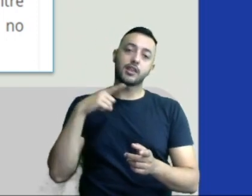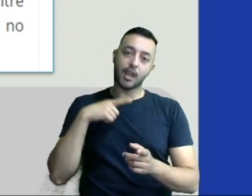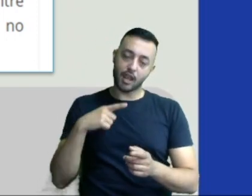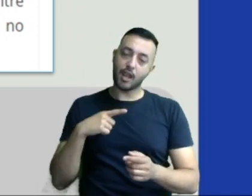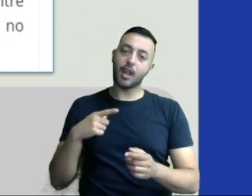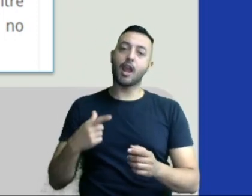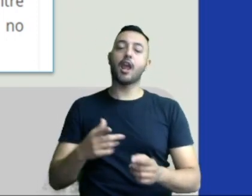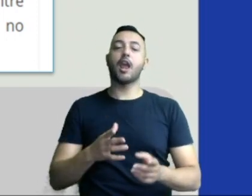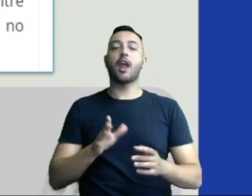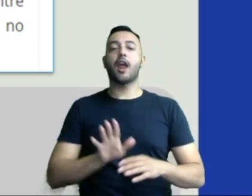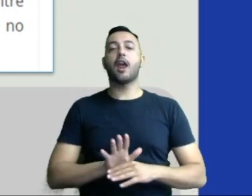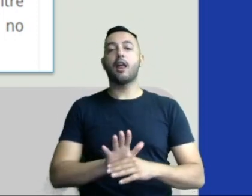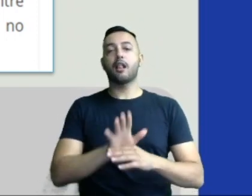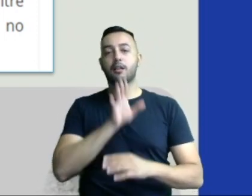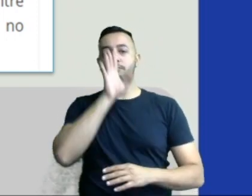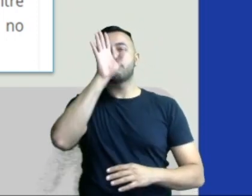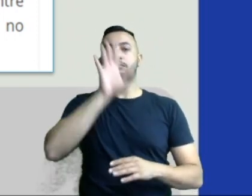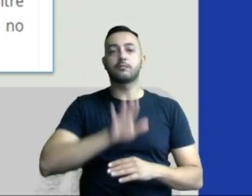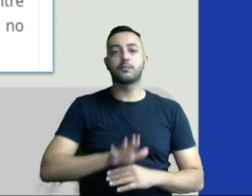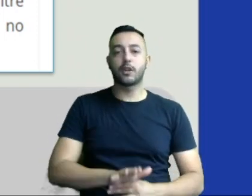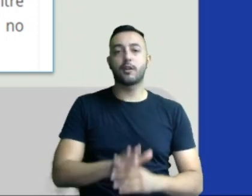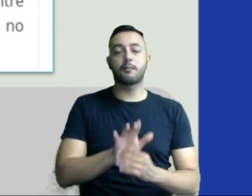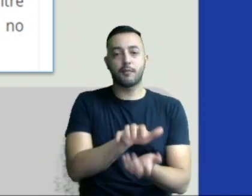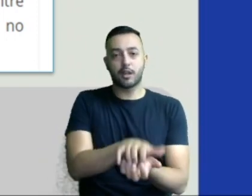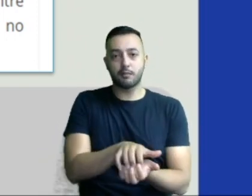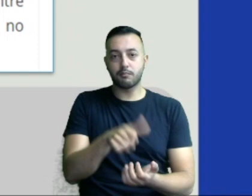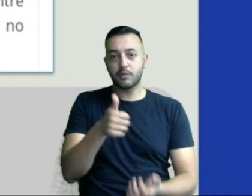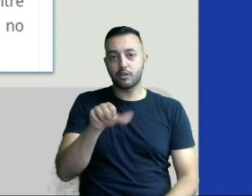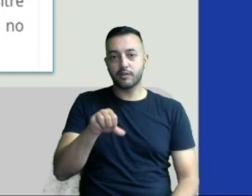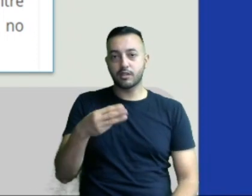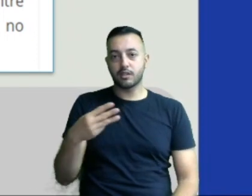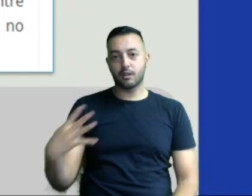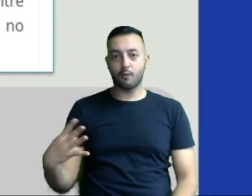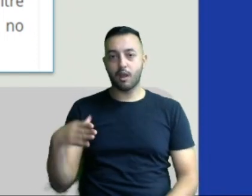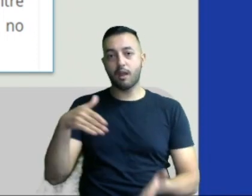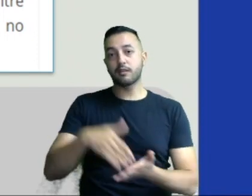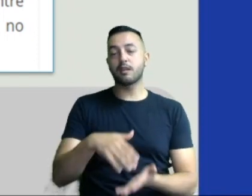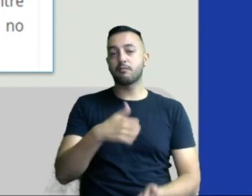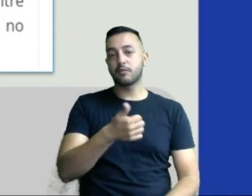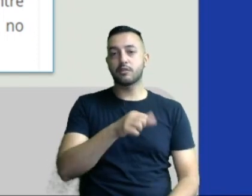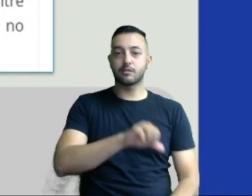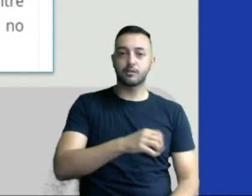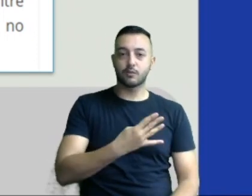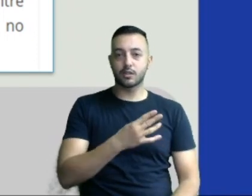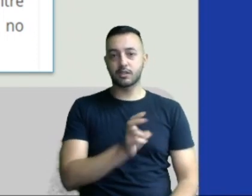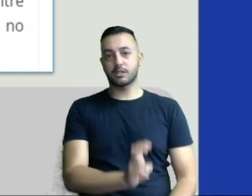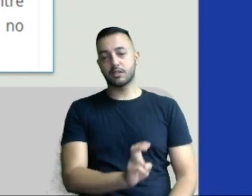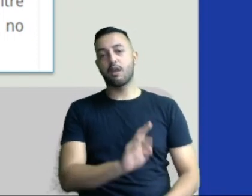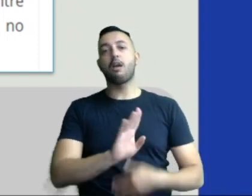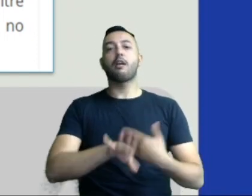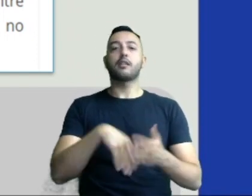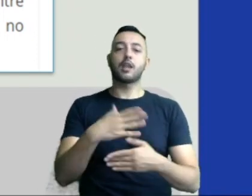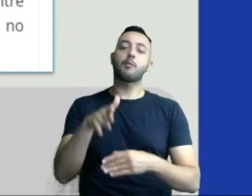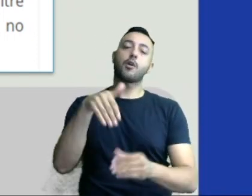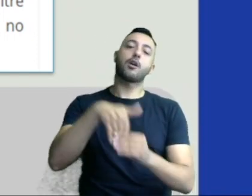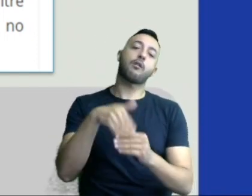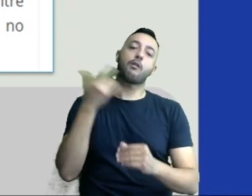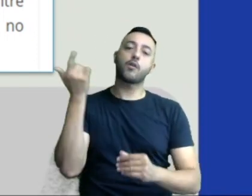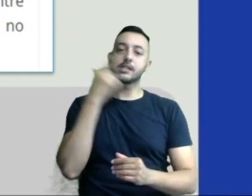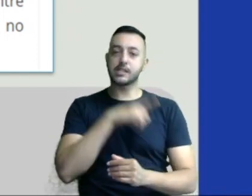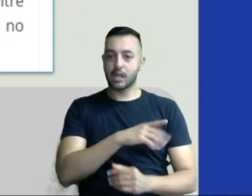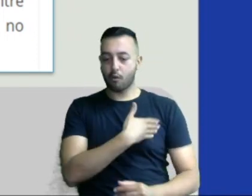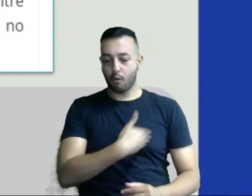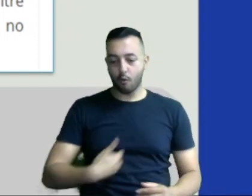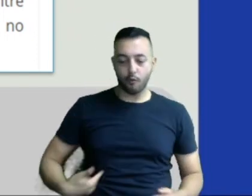de Pernambuco entre 1934 e 1945. Depois foi eleito governador